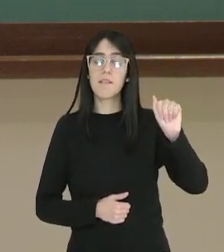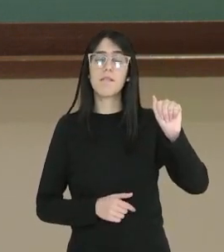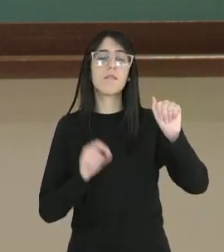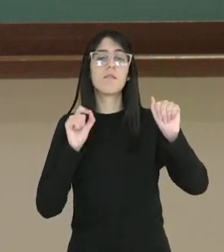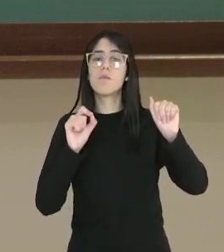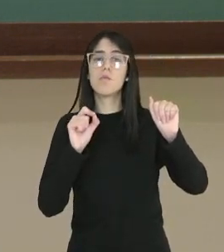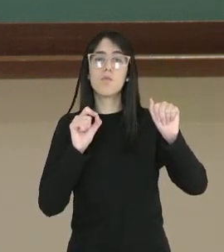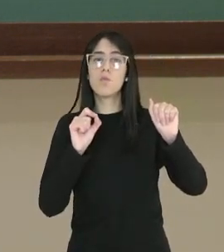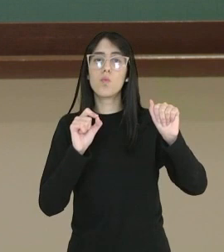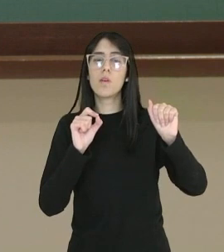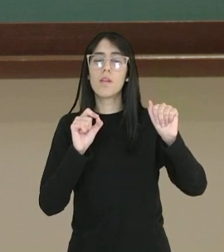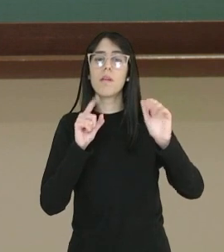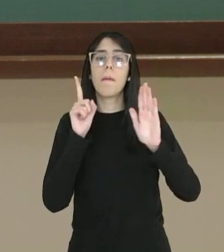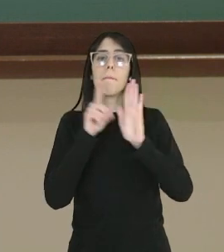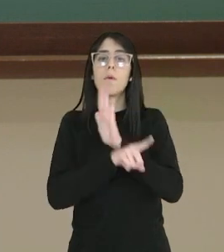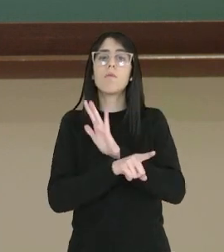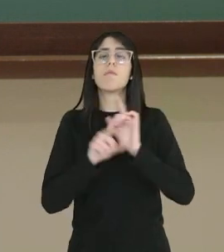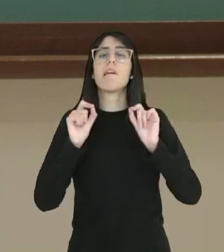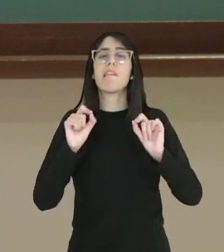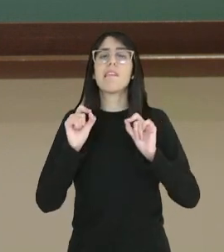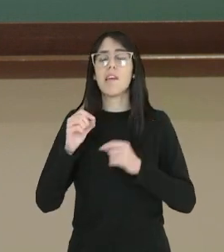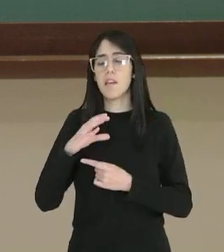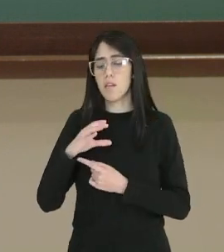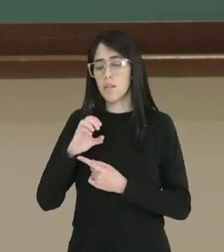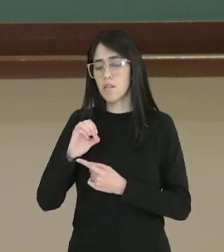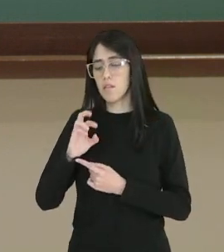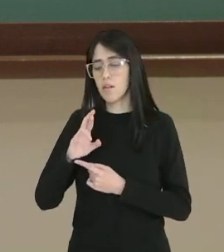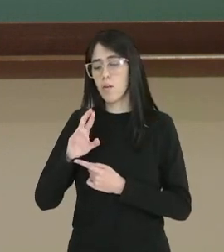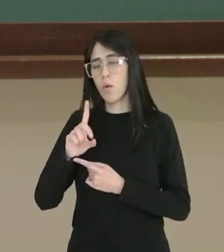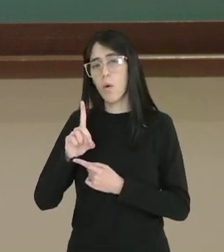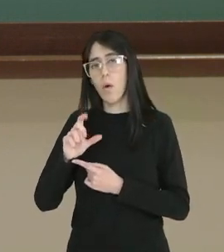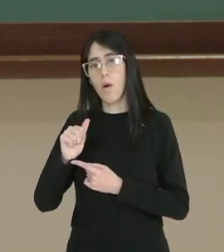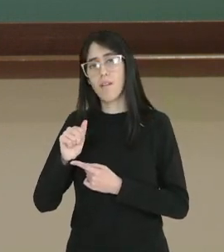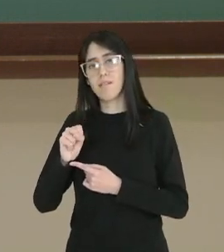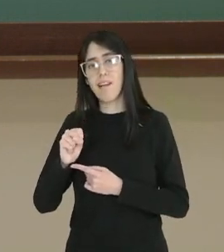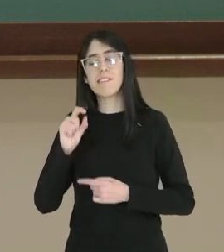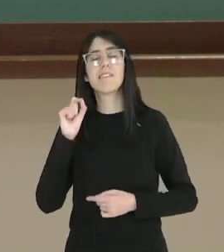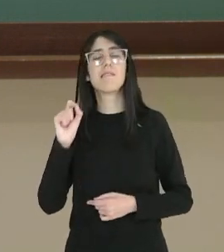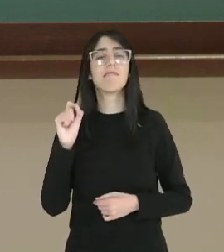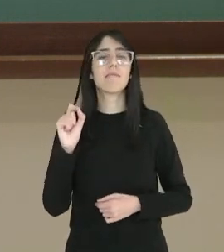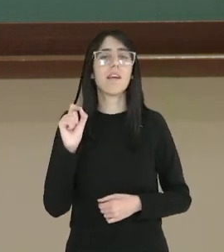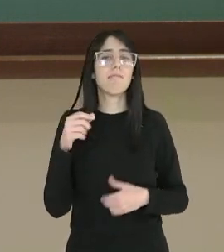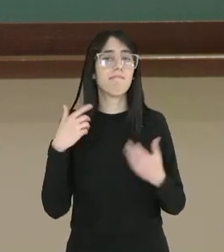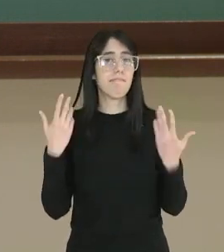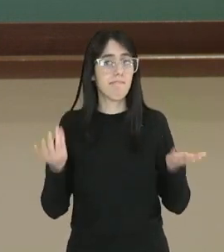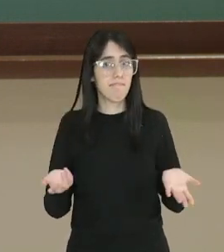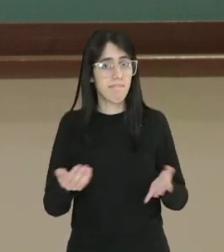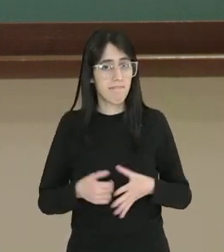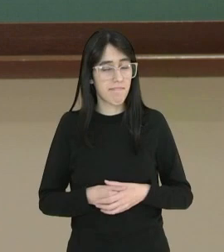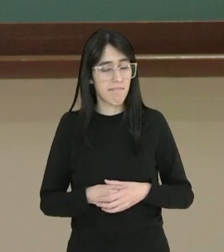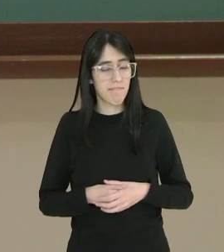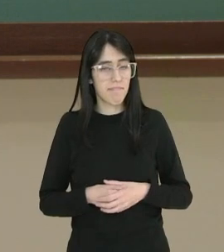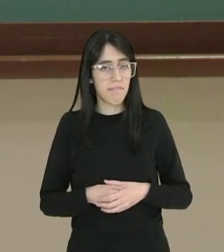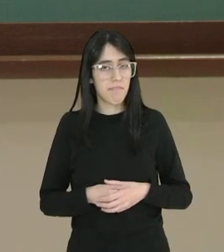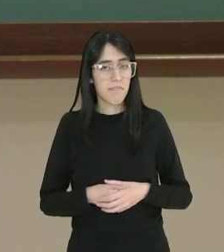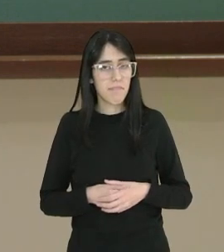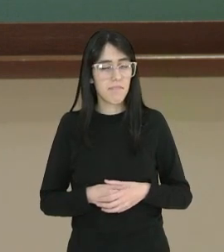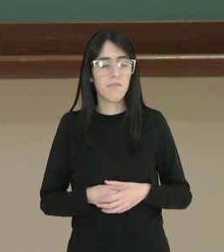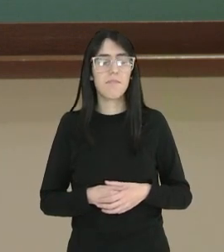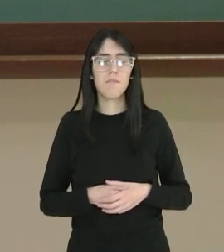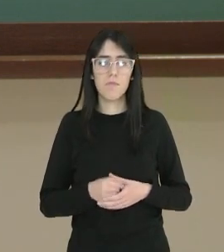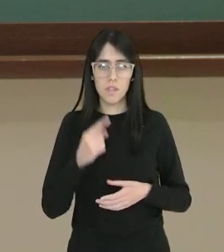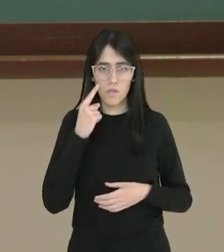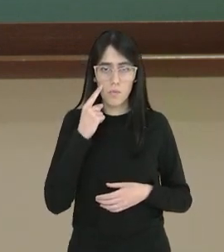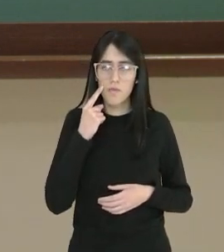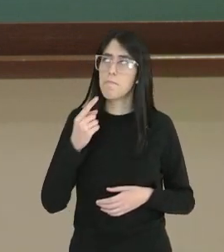está pedindo para você identificar quais segmentos representam uma corda. Então,